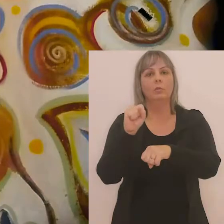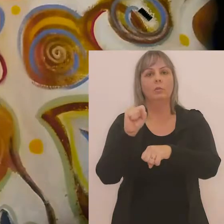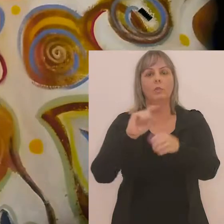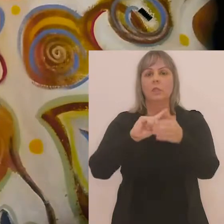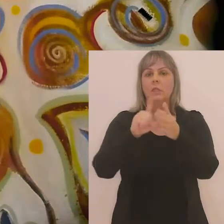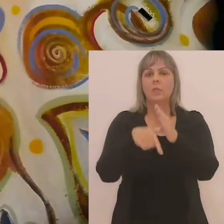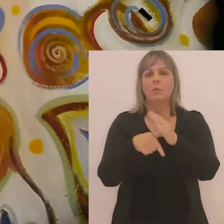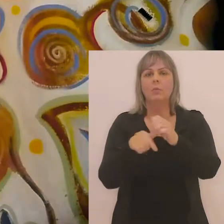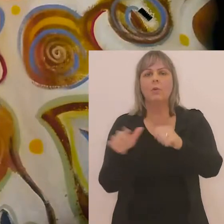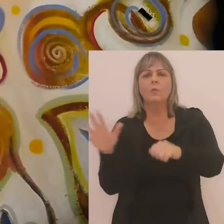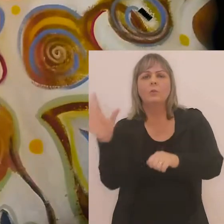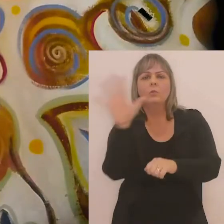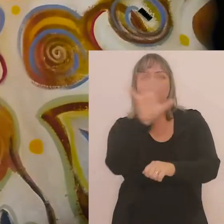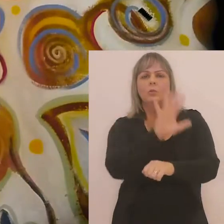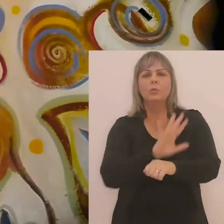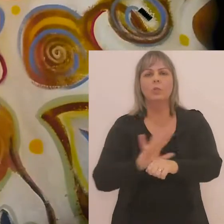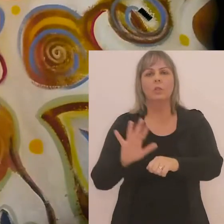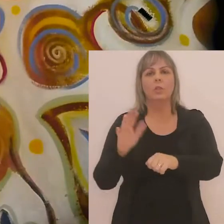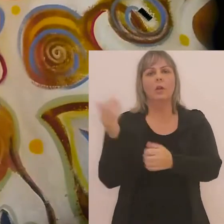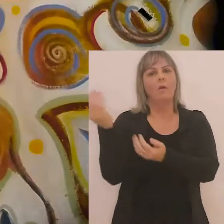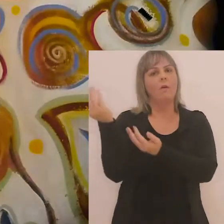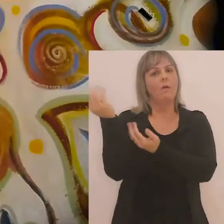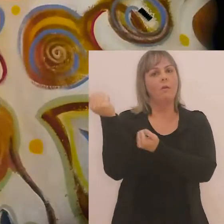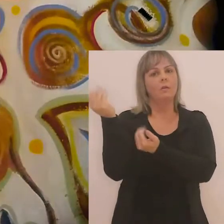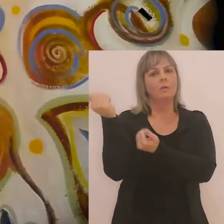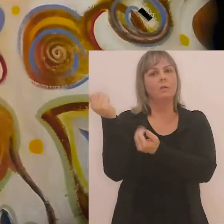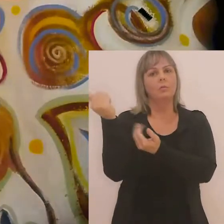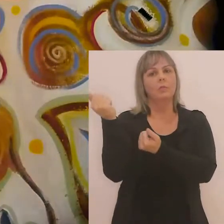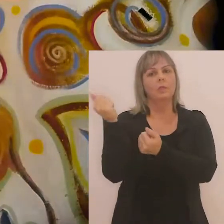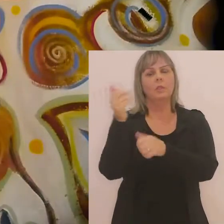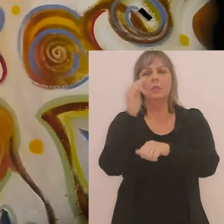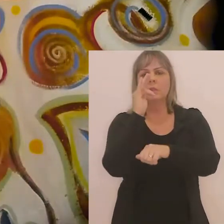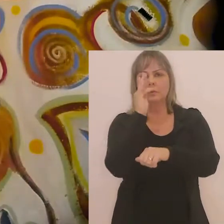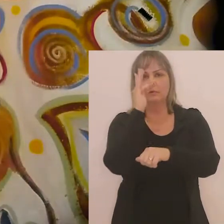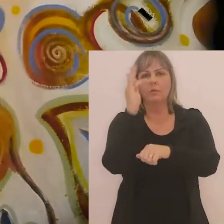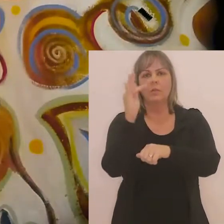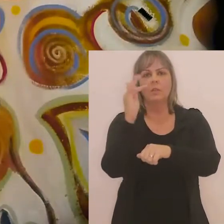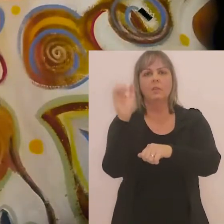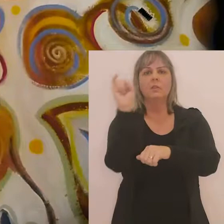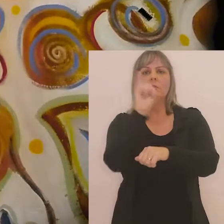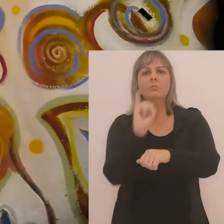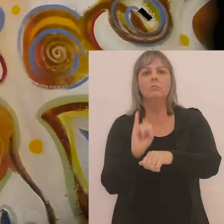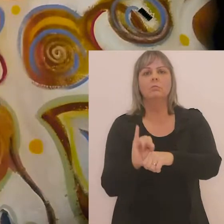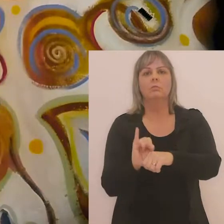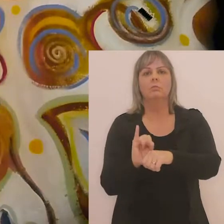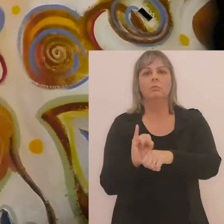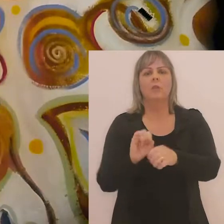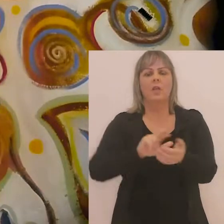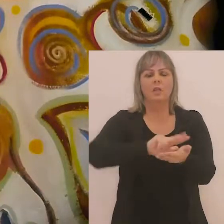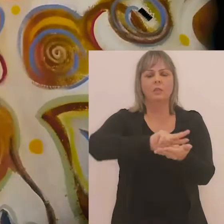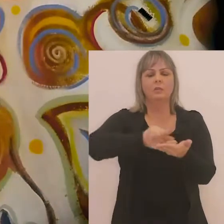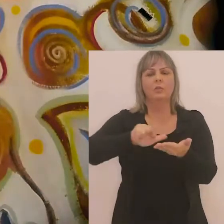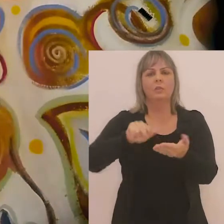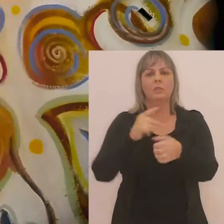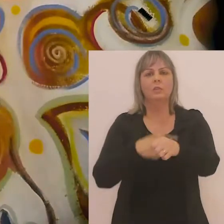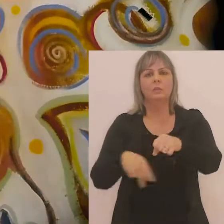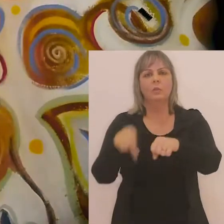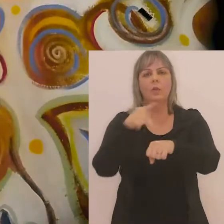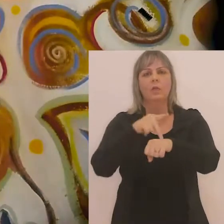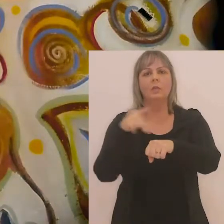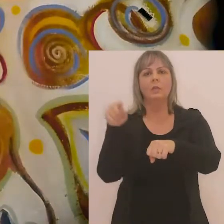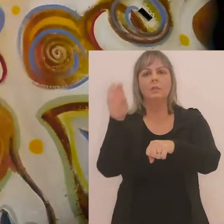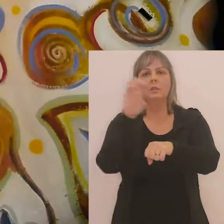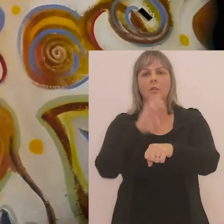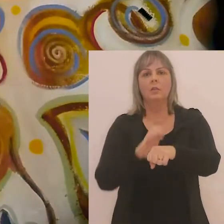né ibéricos e depois foi tomando conta da Espanha da França de